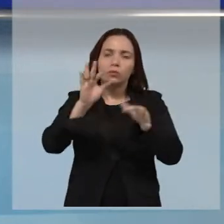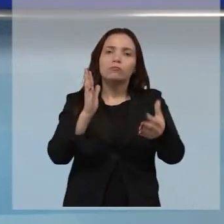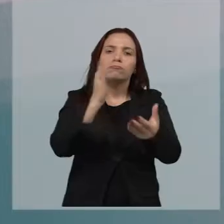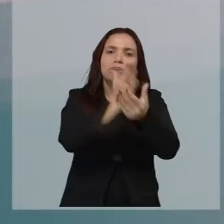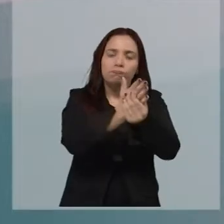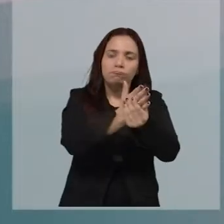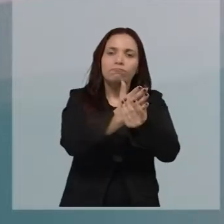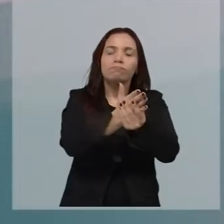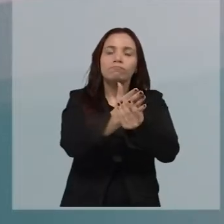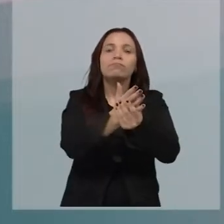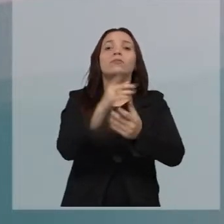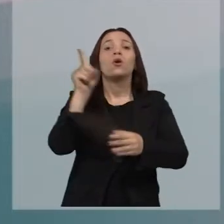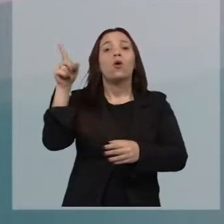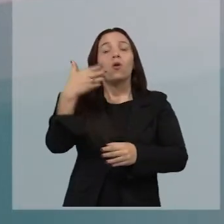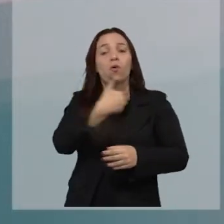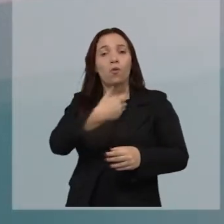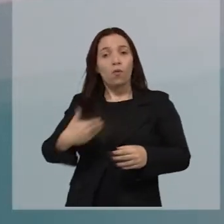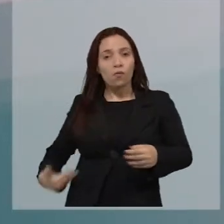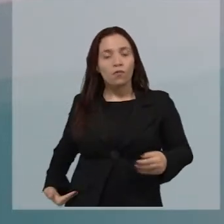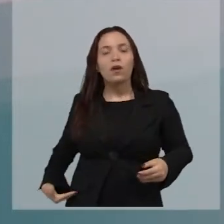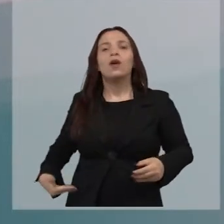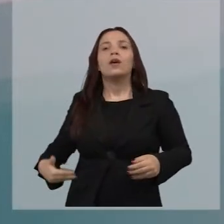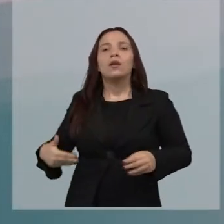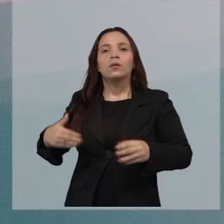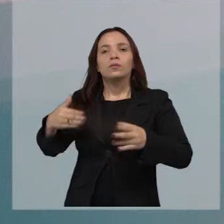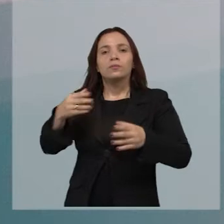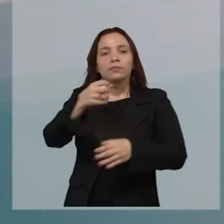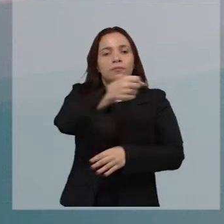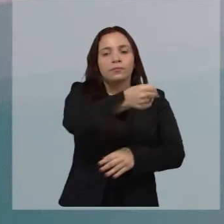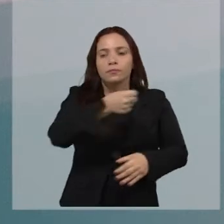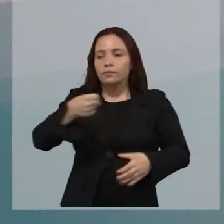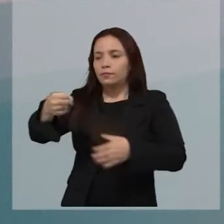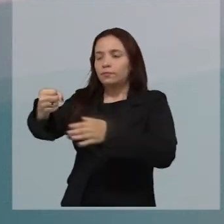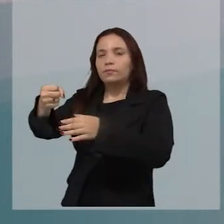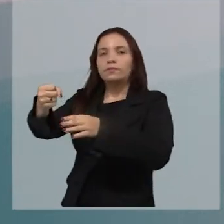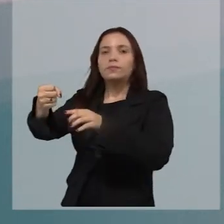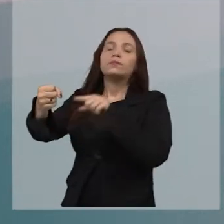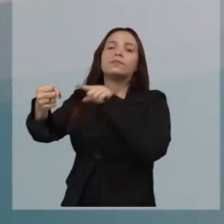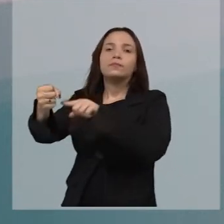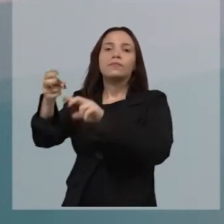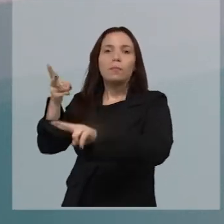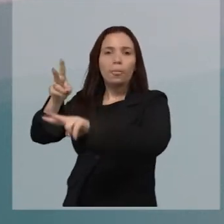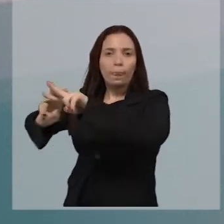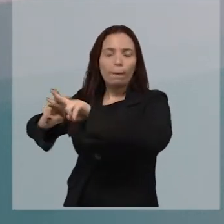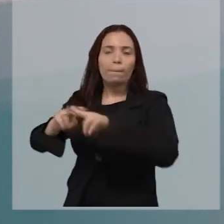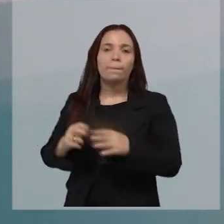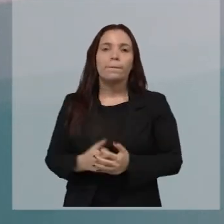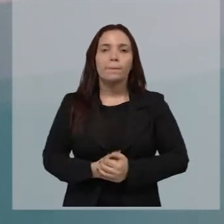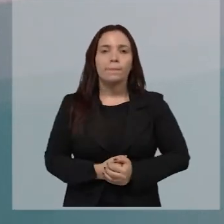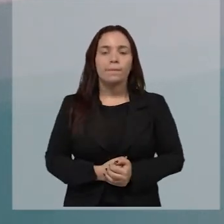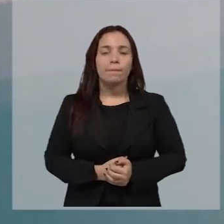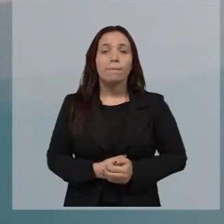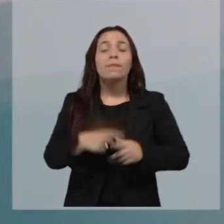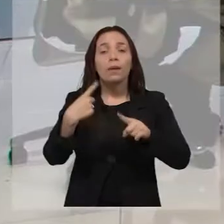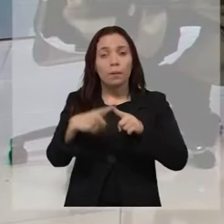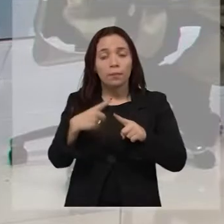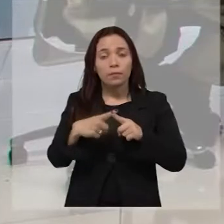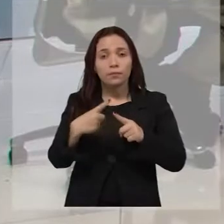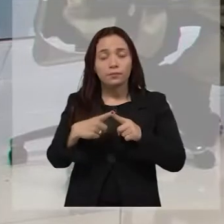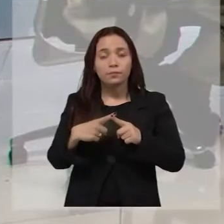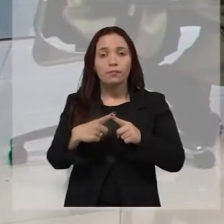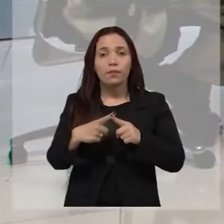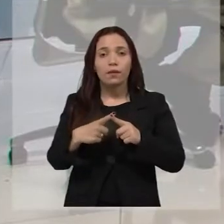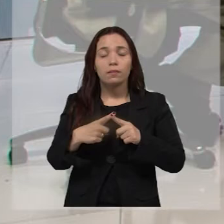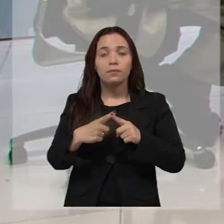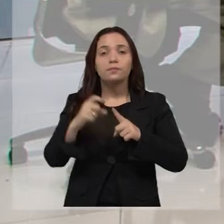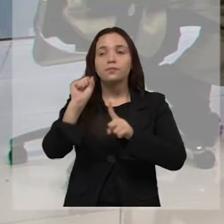condene e o Estado segregue. O Estado guarde lá os infratores. Porque é